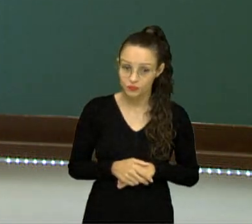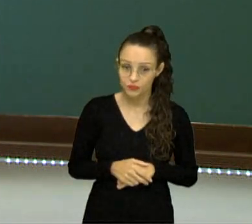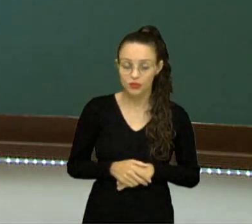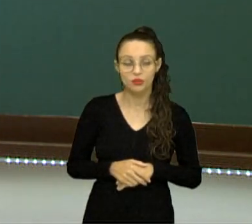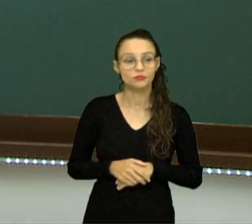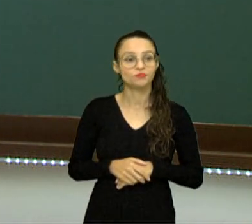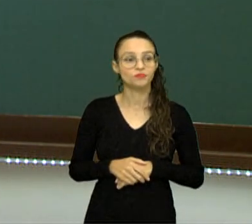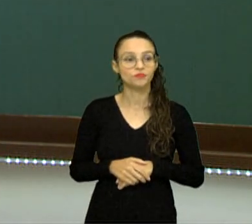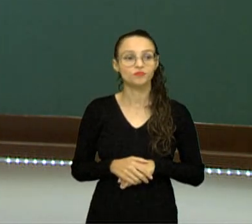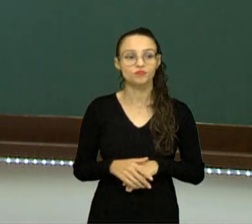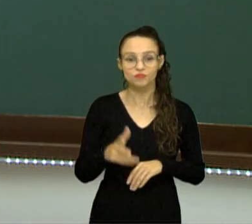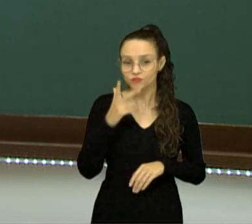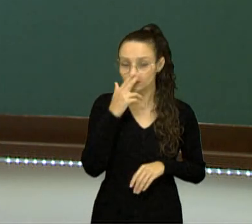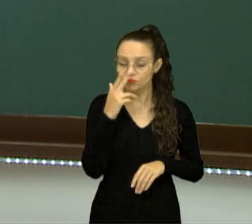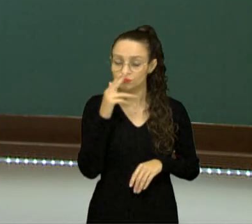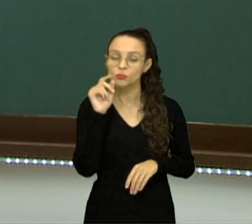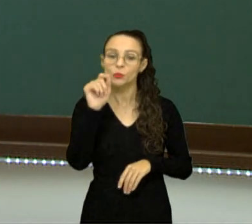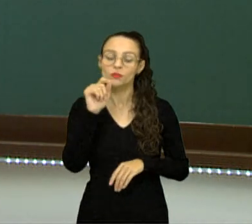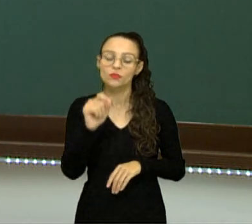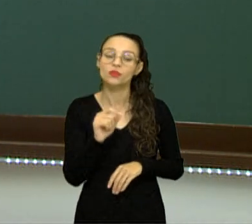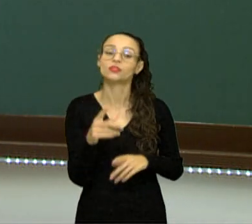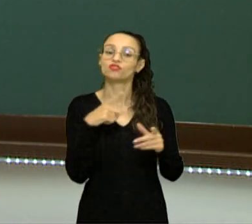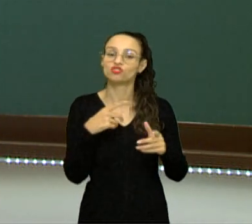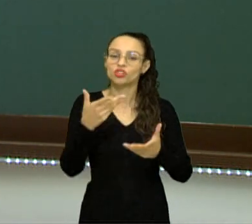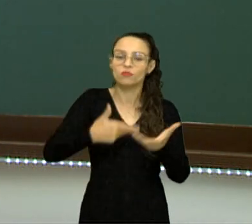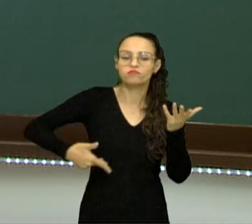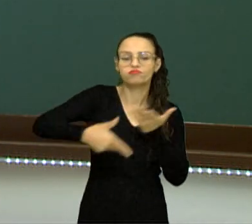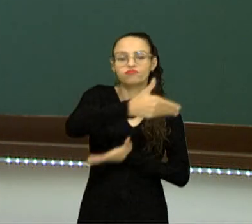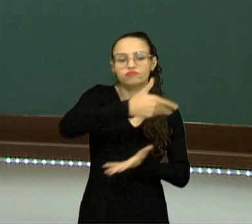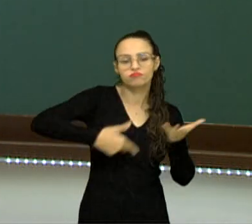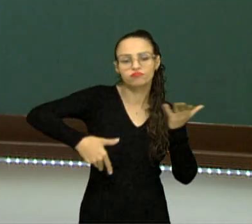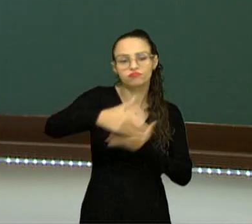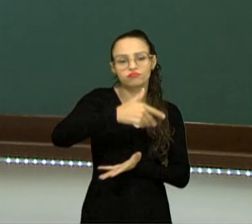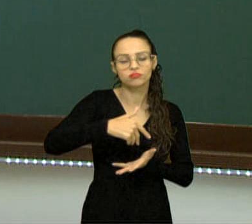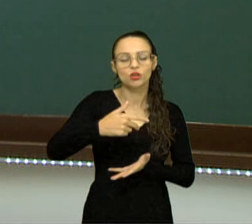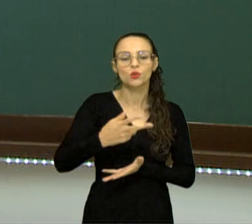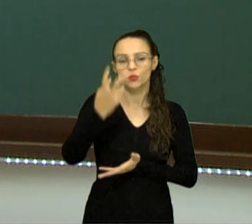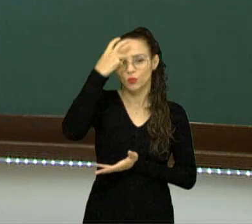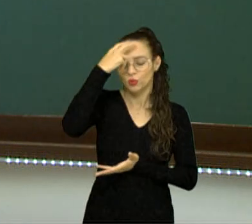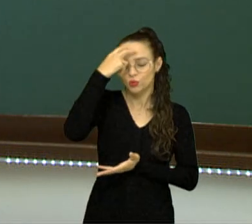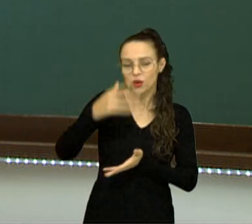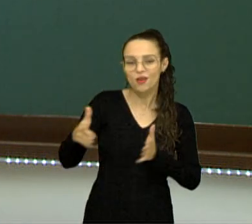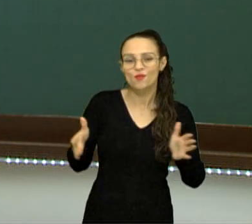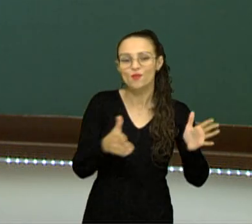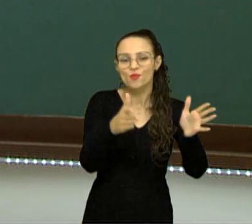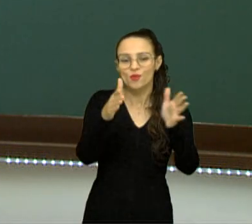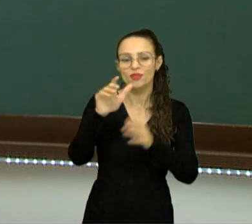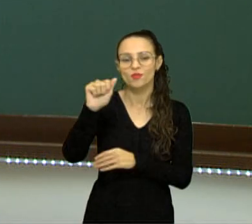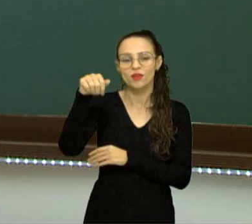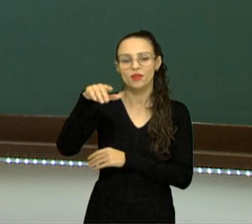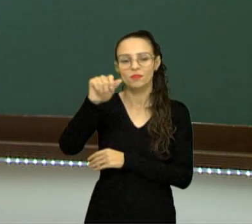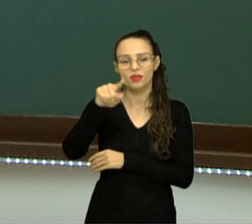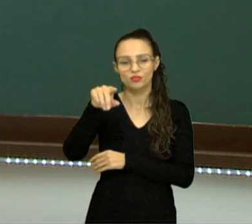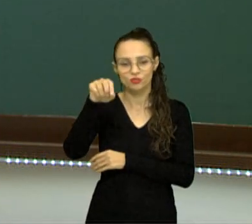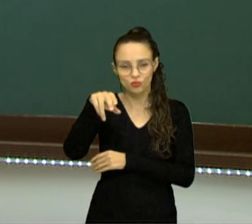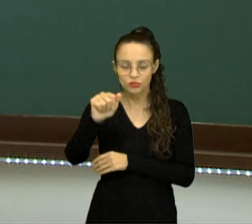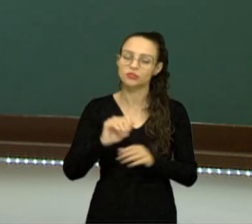dali, provavelmente, uma intensa troca cultural que o Rio Amazonas fazia, tanto com o Império Maia,